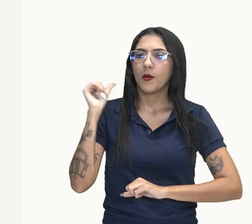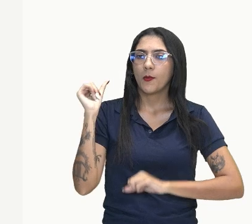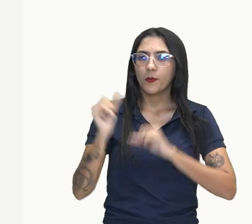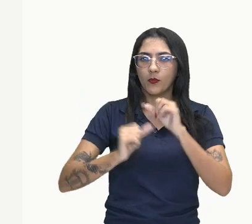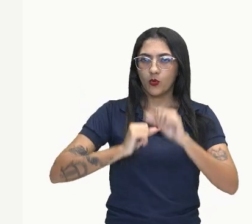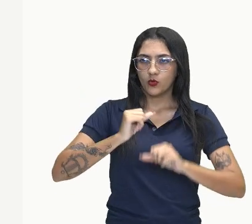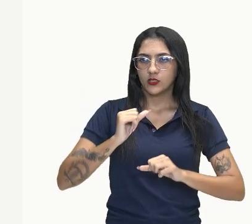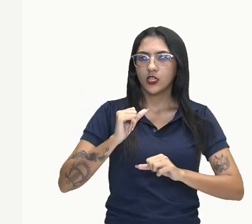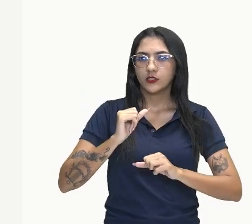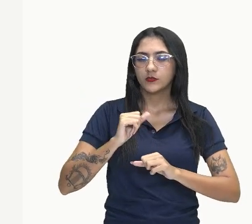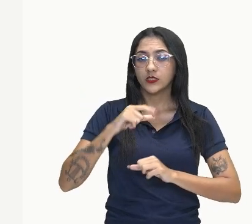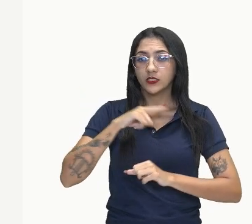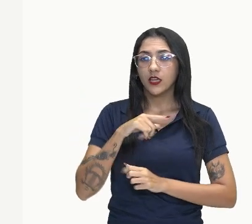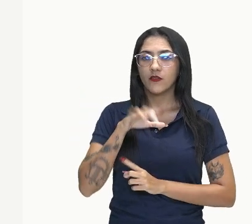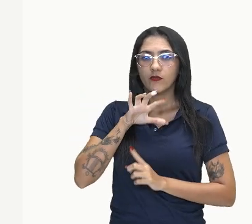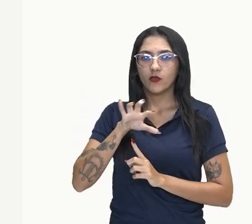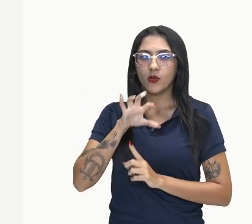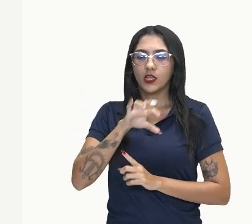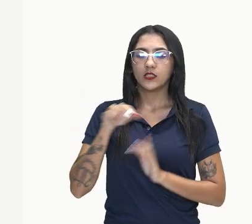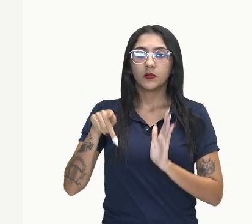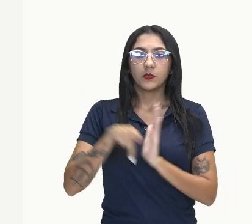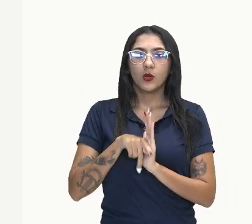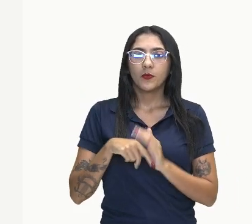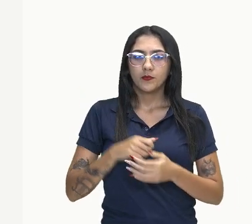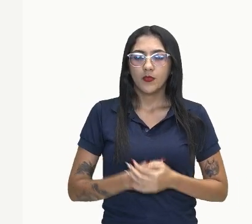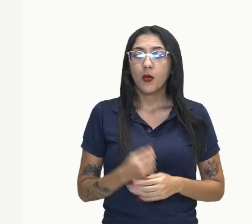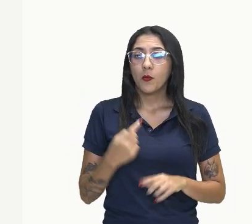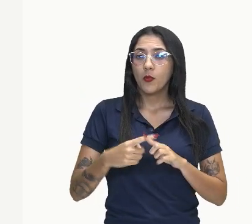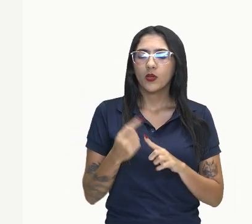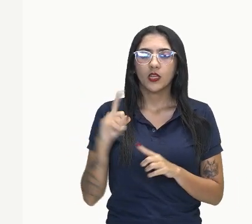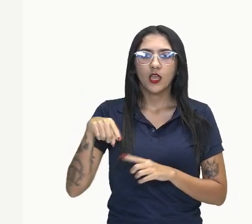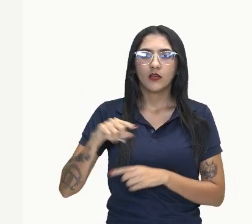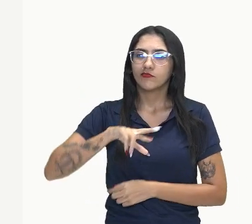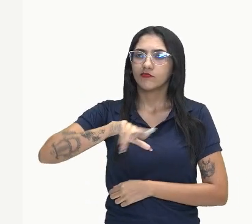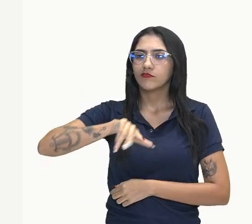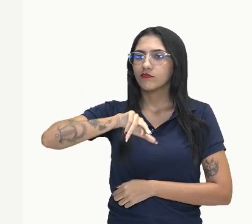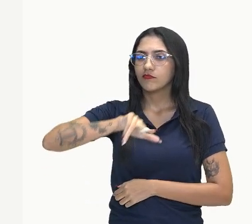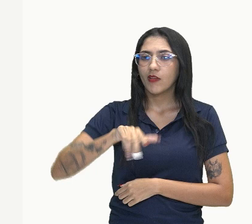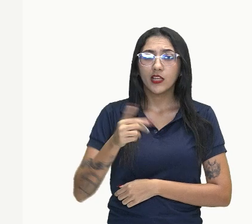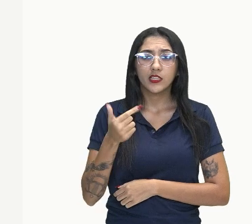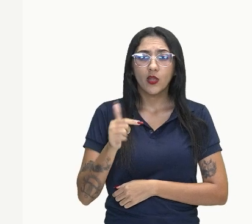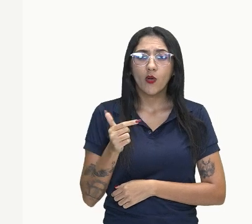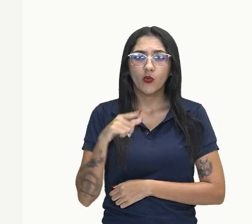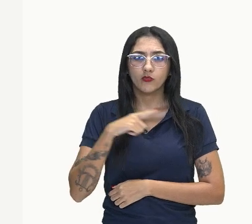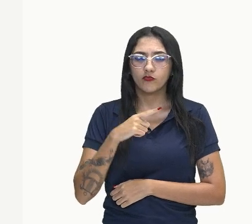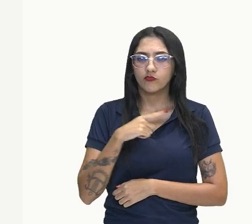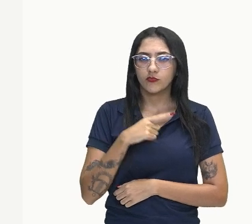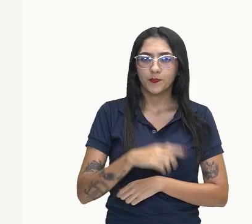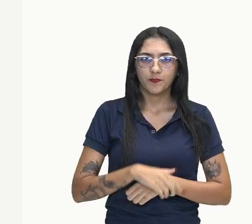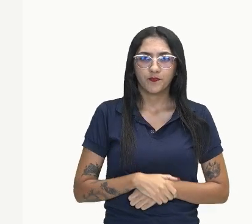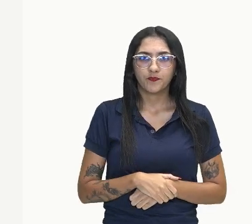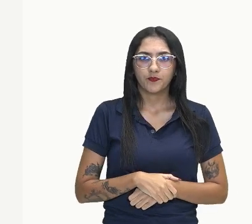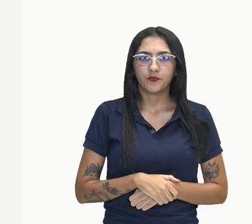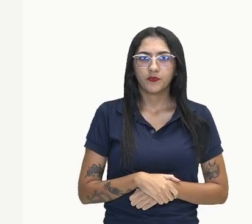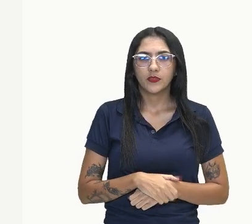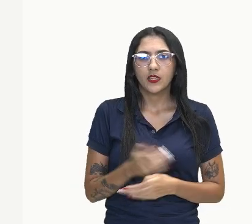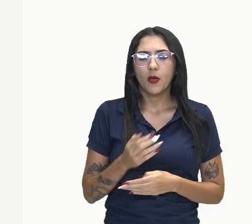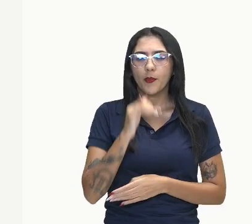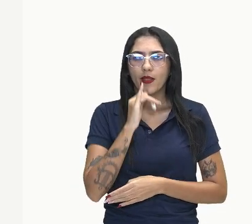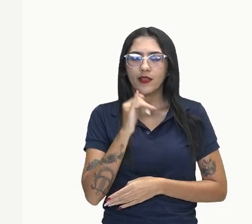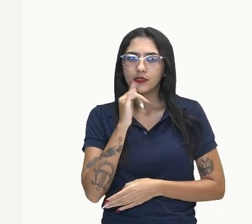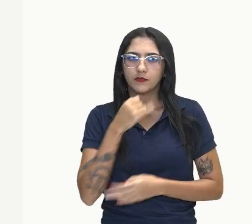modificada, tá? Por conta de não ocorrer o quê? O processo de erosão. Imagina aqui uma quantidade de